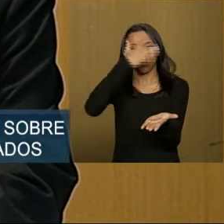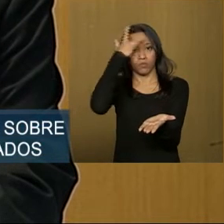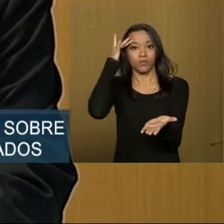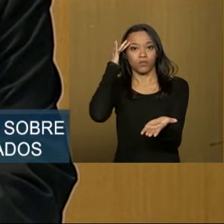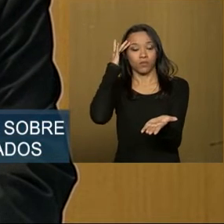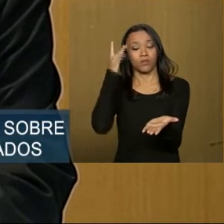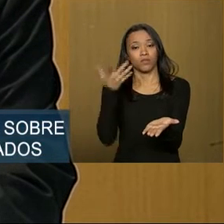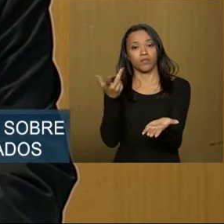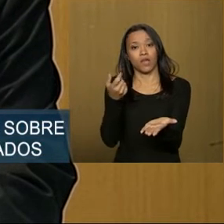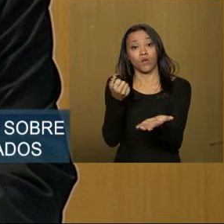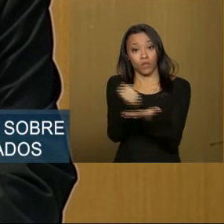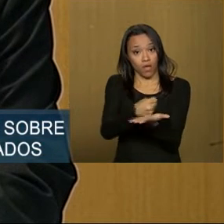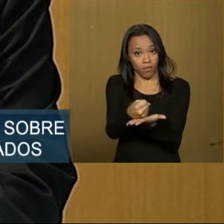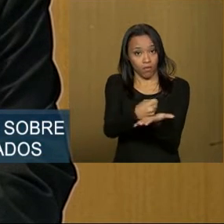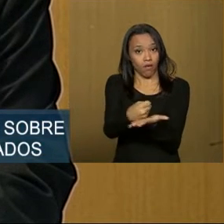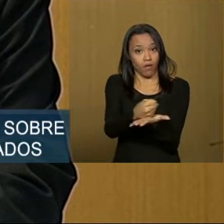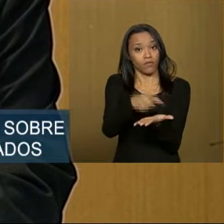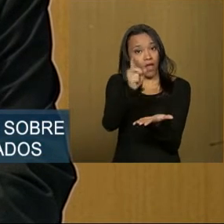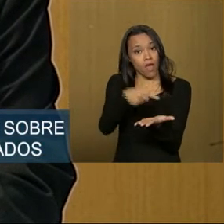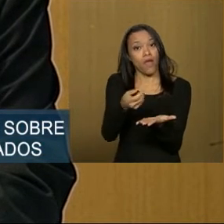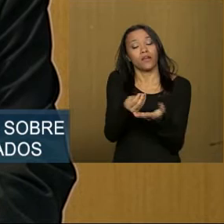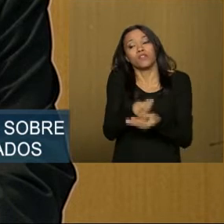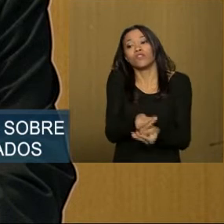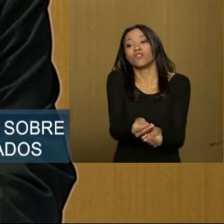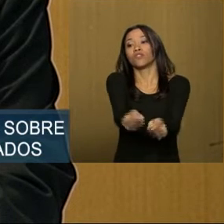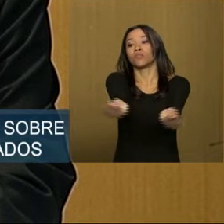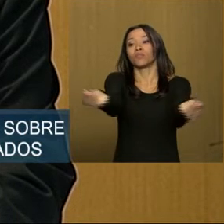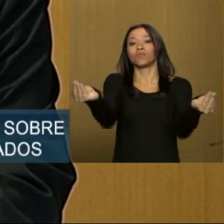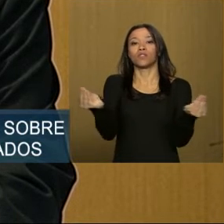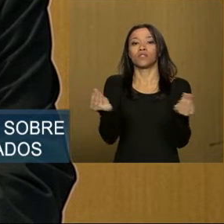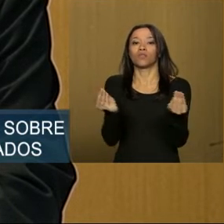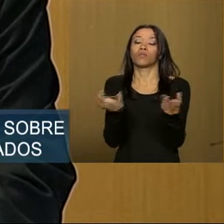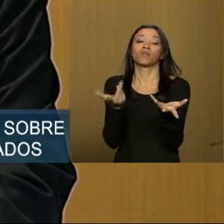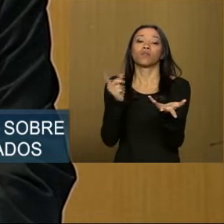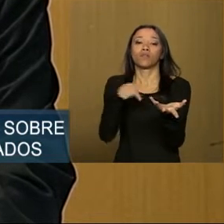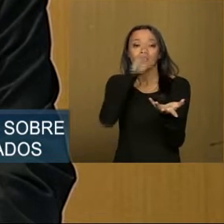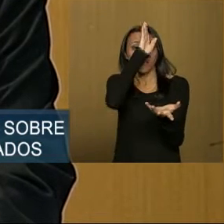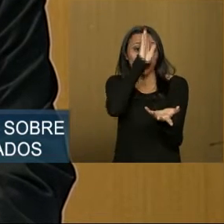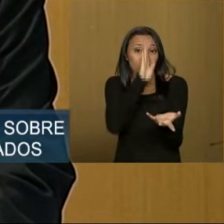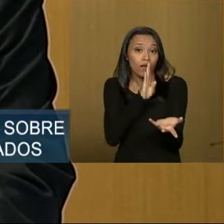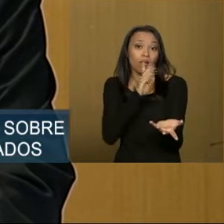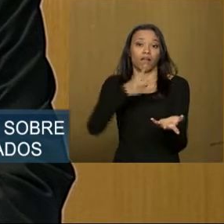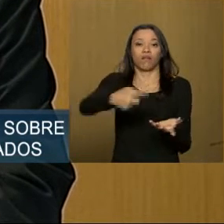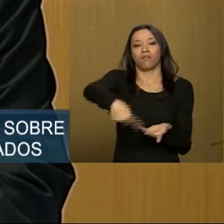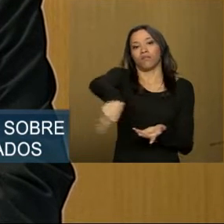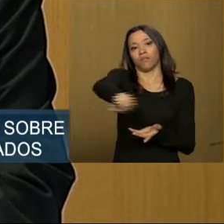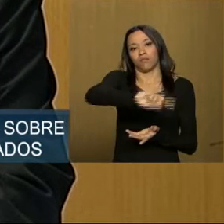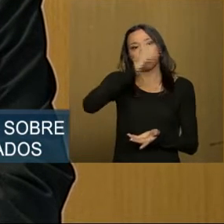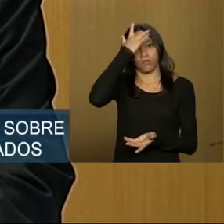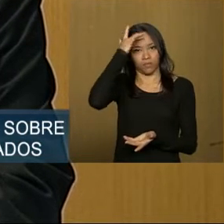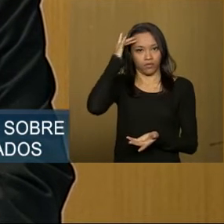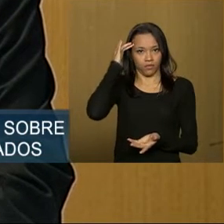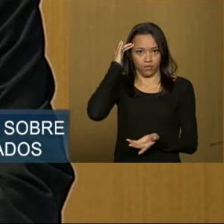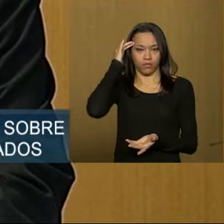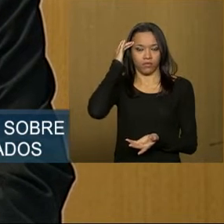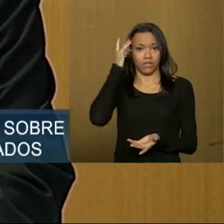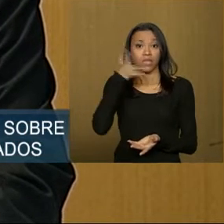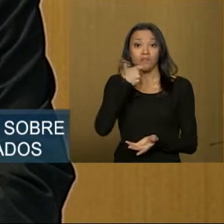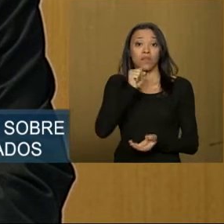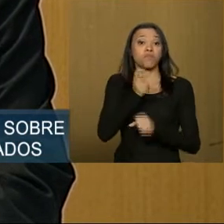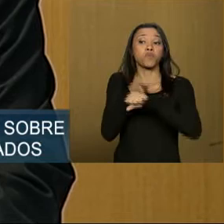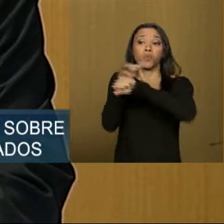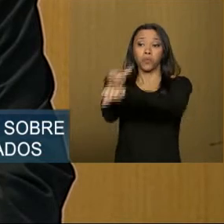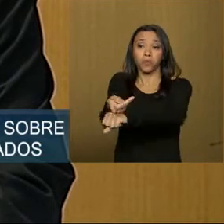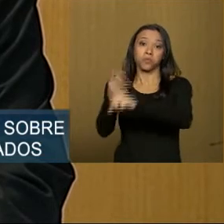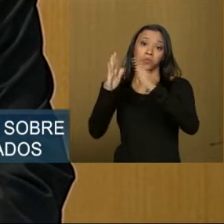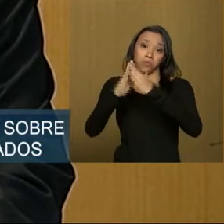os medicamentos, eles são, então, distribuídos na unidade básica de saúde de forma gratuita para toda a população